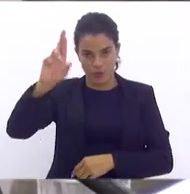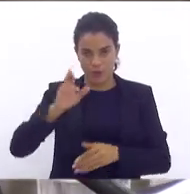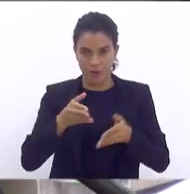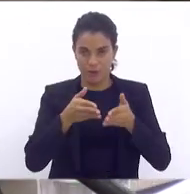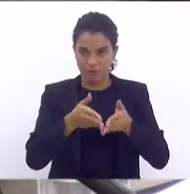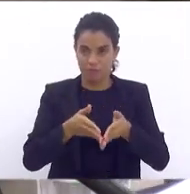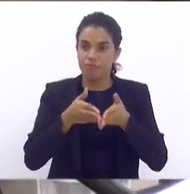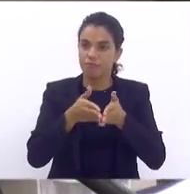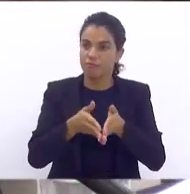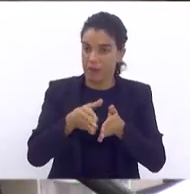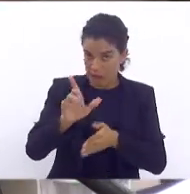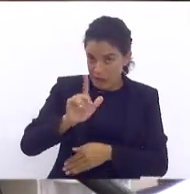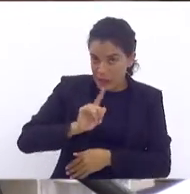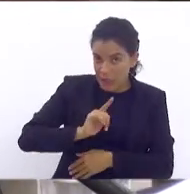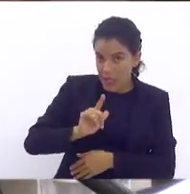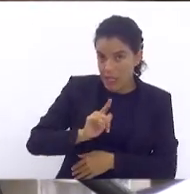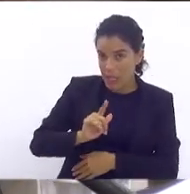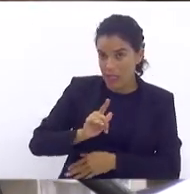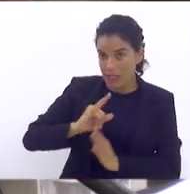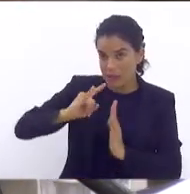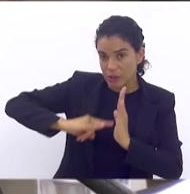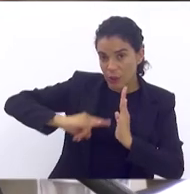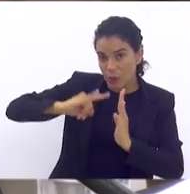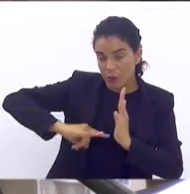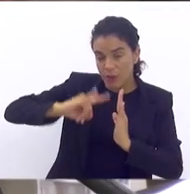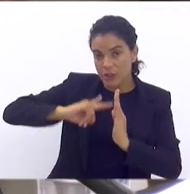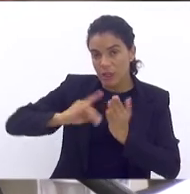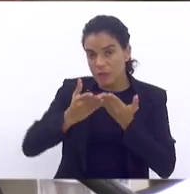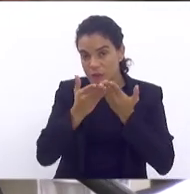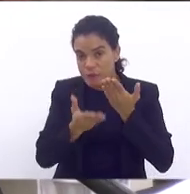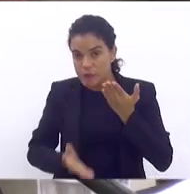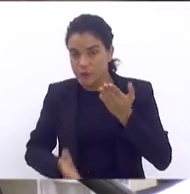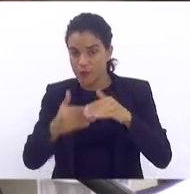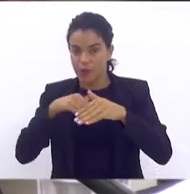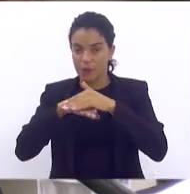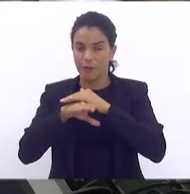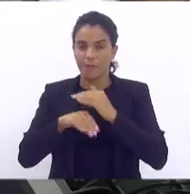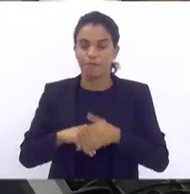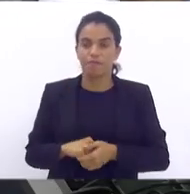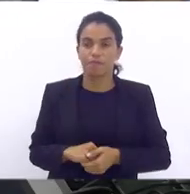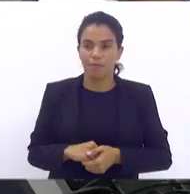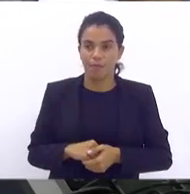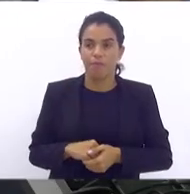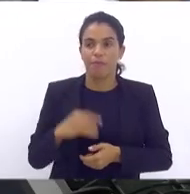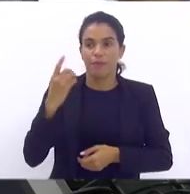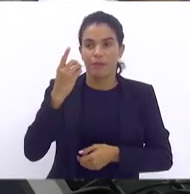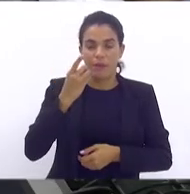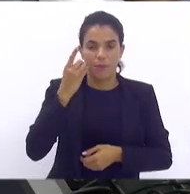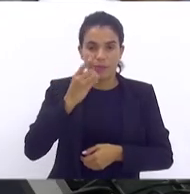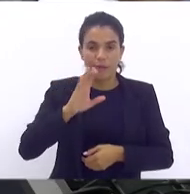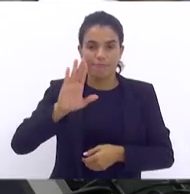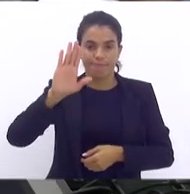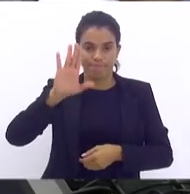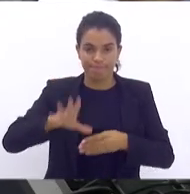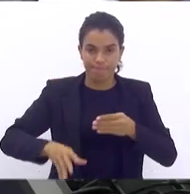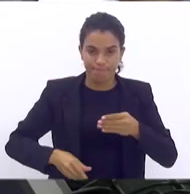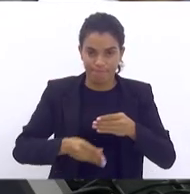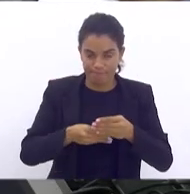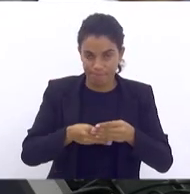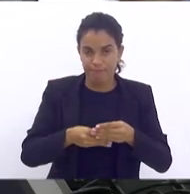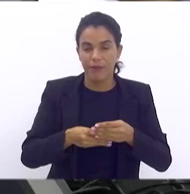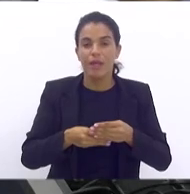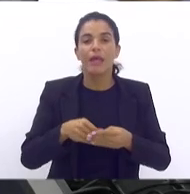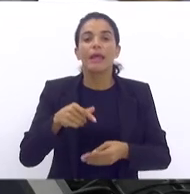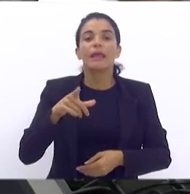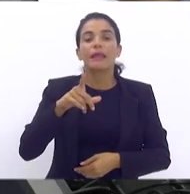Muito bom, deputado. Se é que vocês têm esse documentário nas mãos. Deputado, só ressaltando, como já foi dito, quem